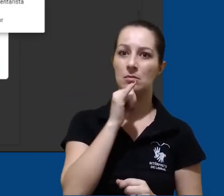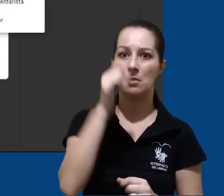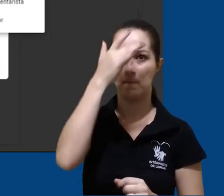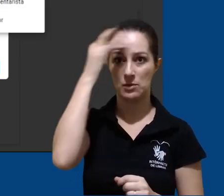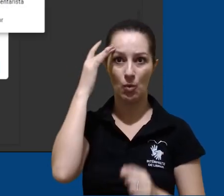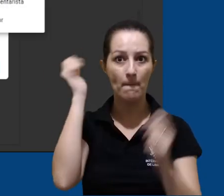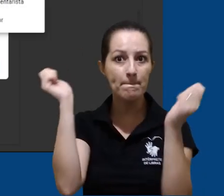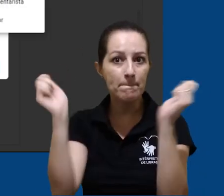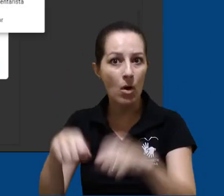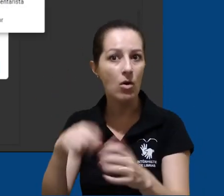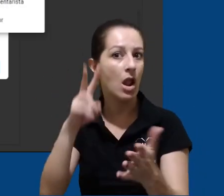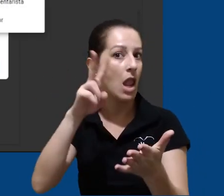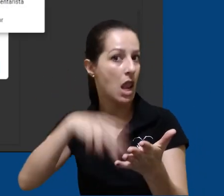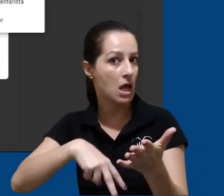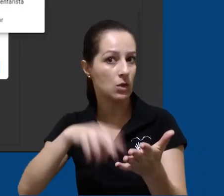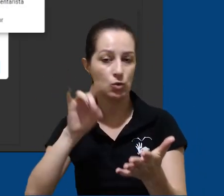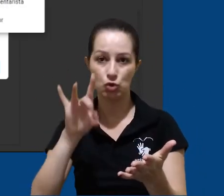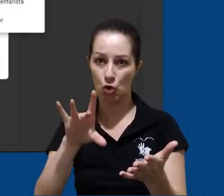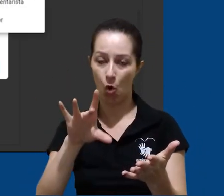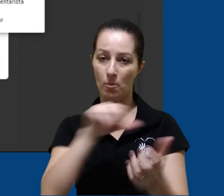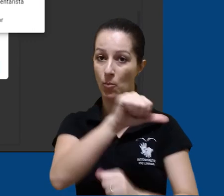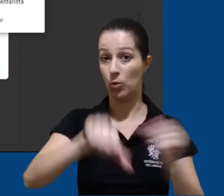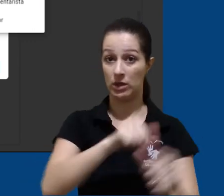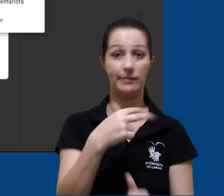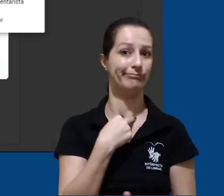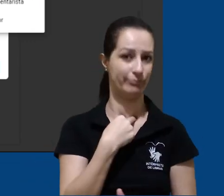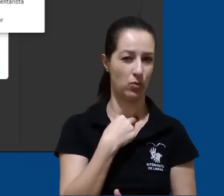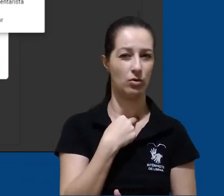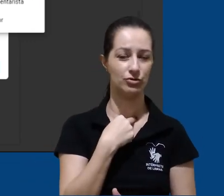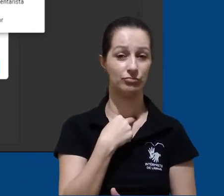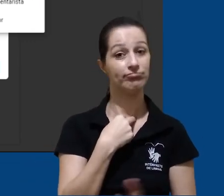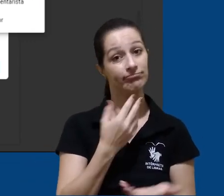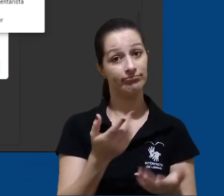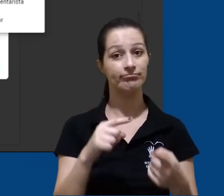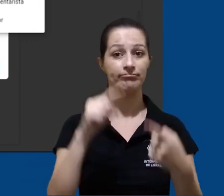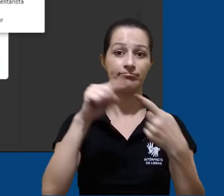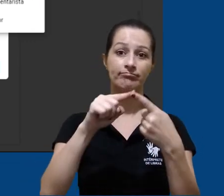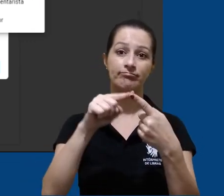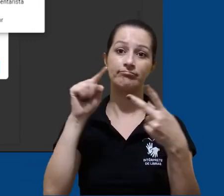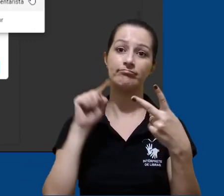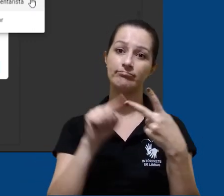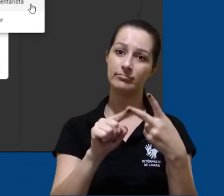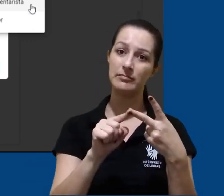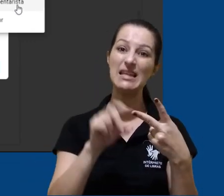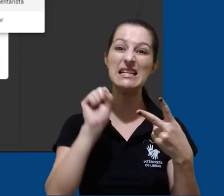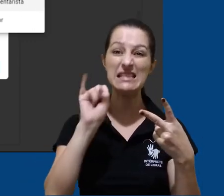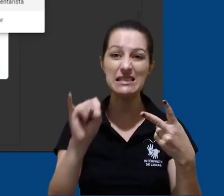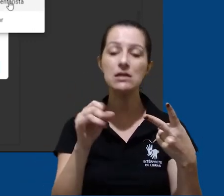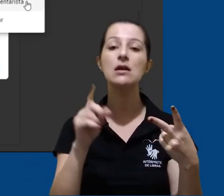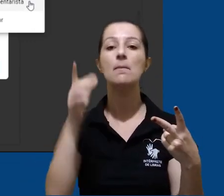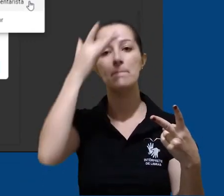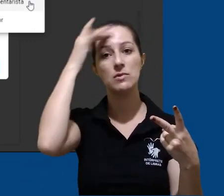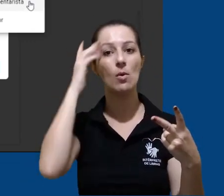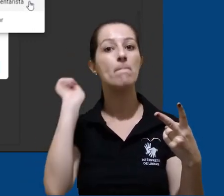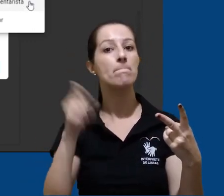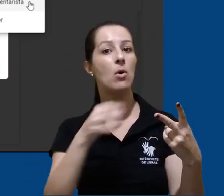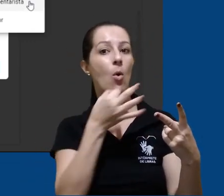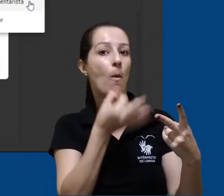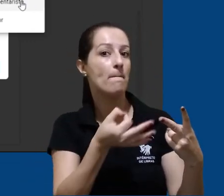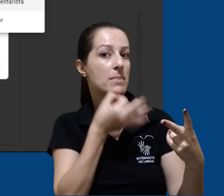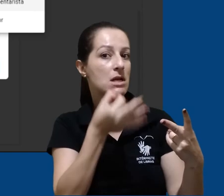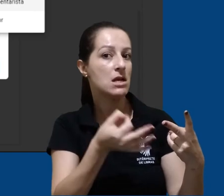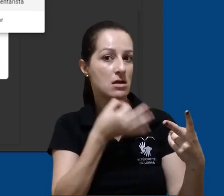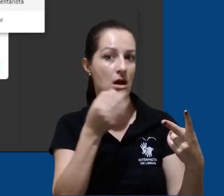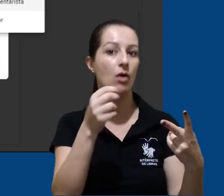também qual permissão elas têm cinseras leitor onde elas não tem permissão para alterar nada dentro do arquivo se